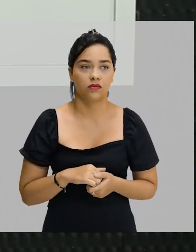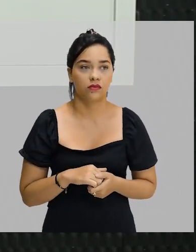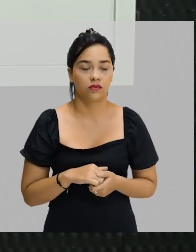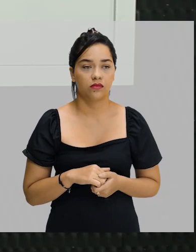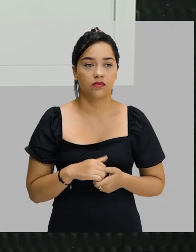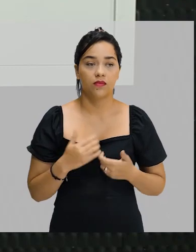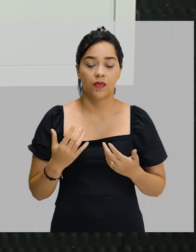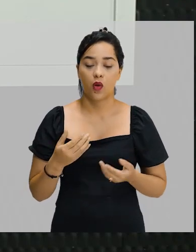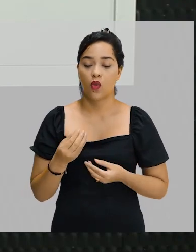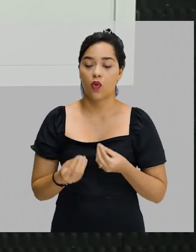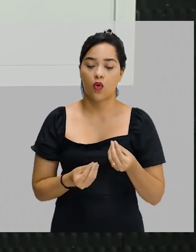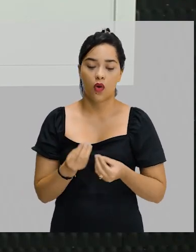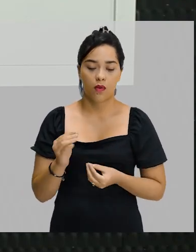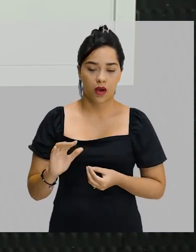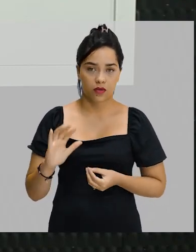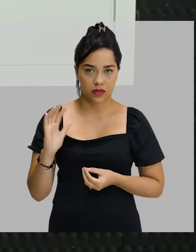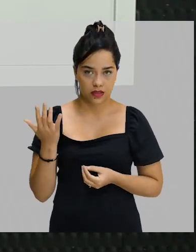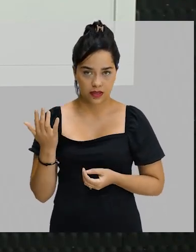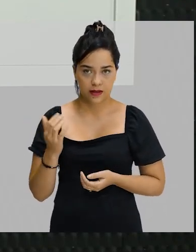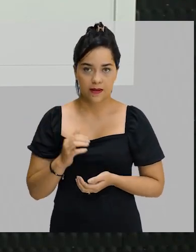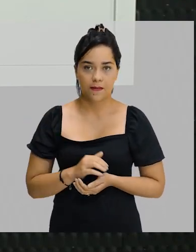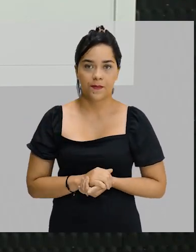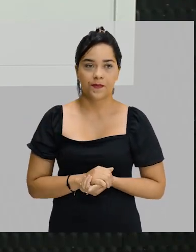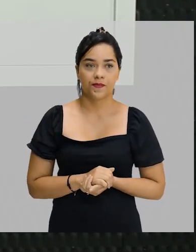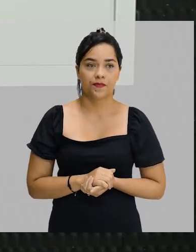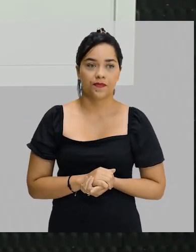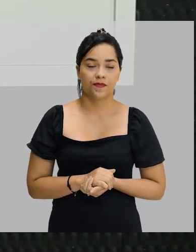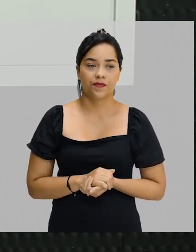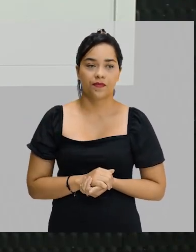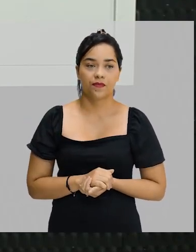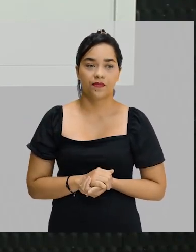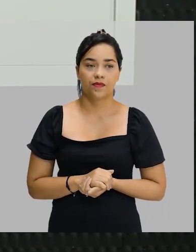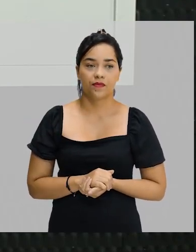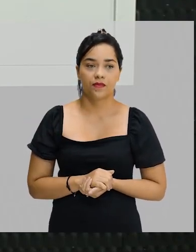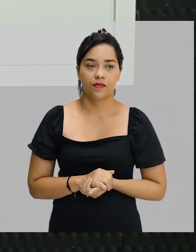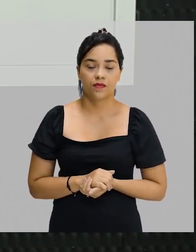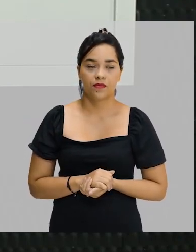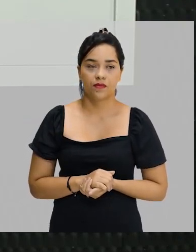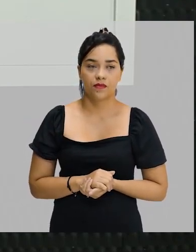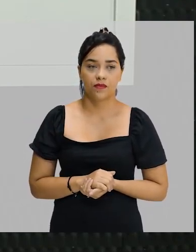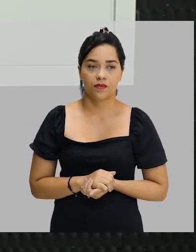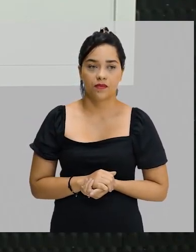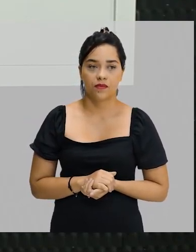vai ser da seguinte forma. Ó. Então, nós temos